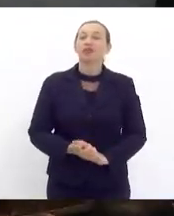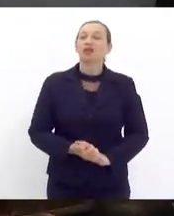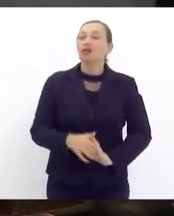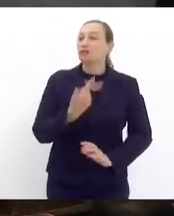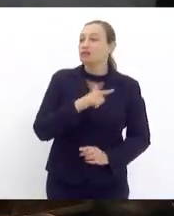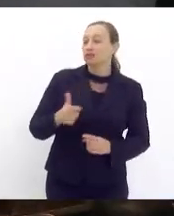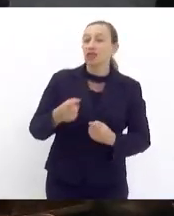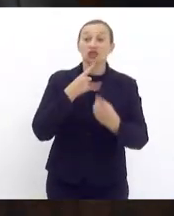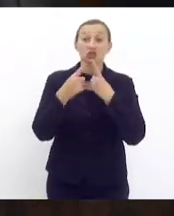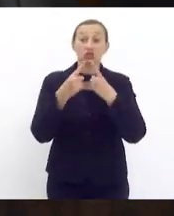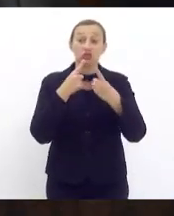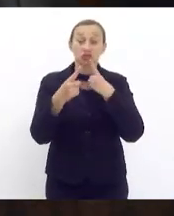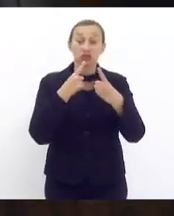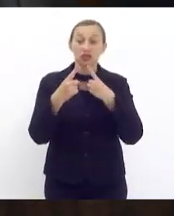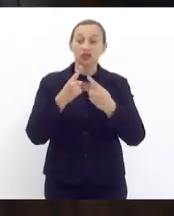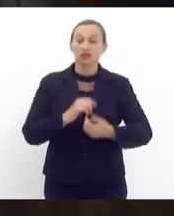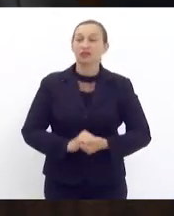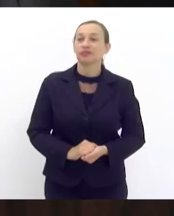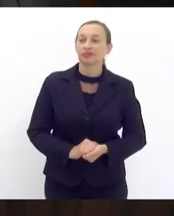havendo